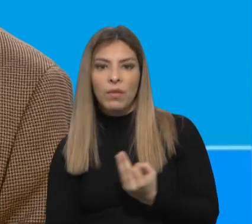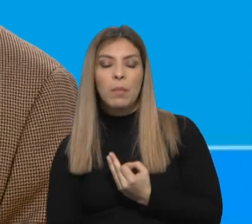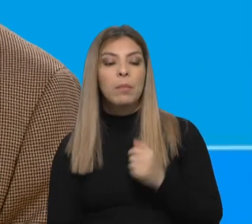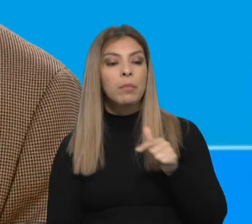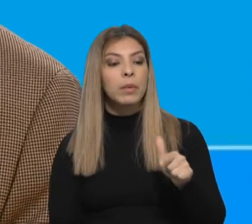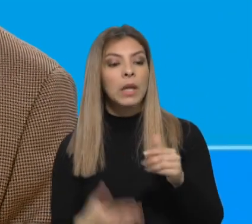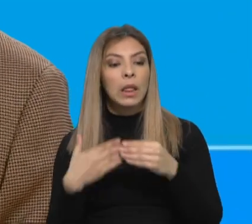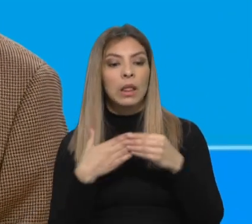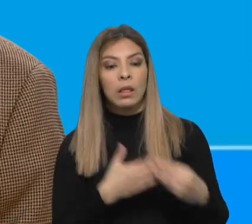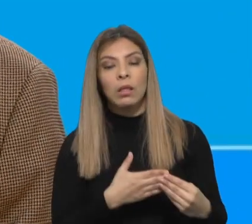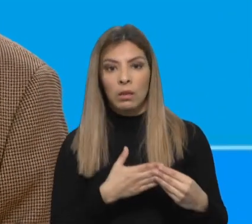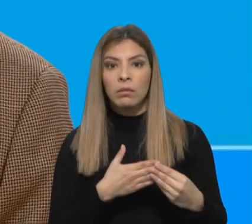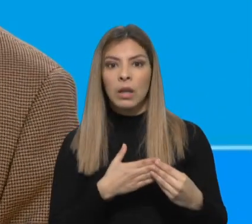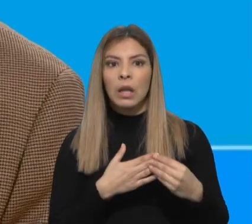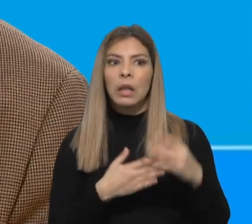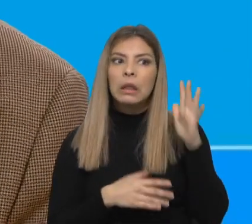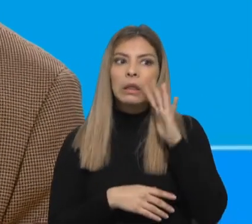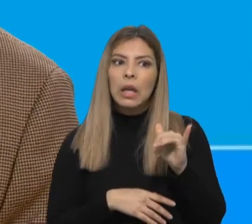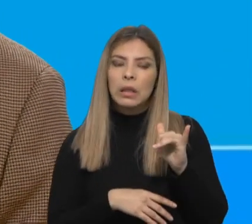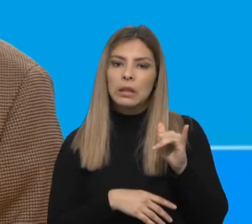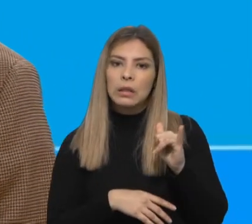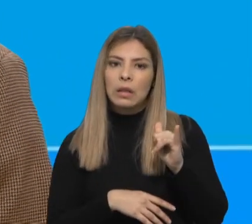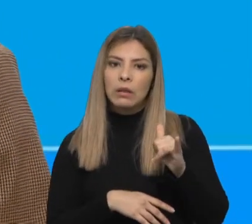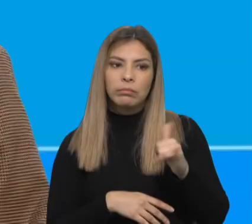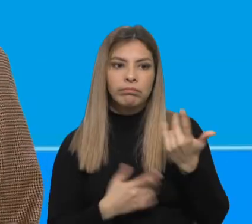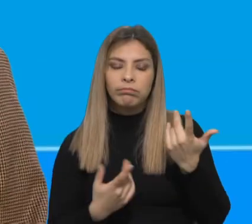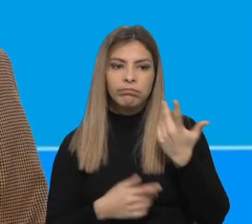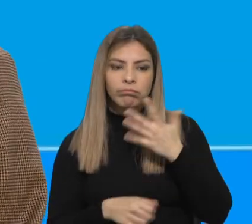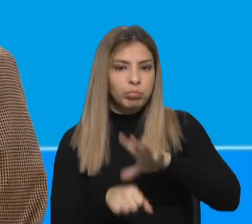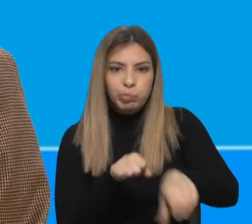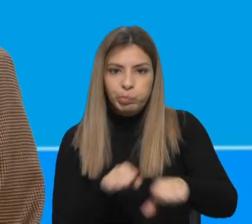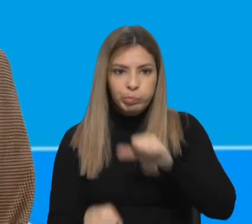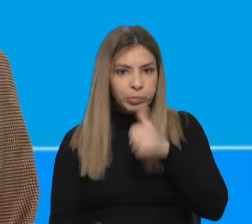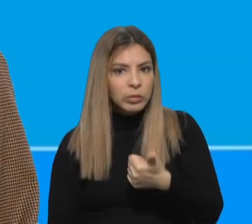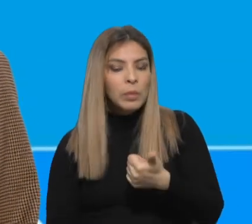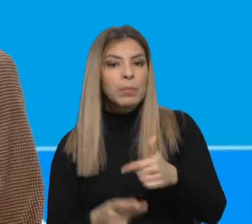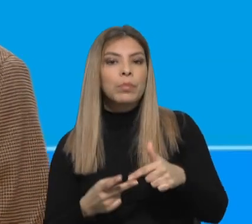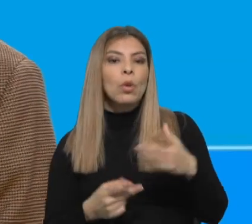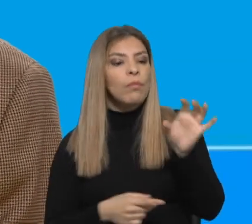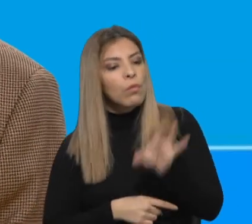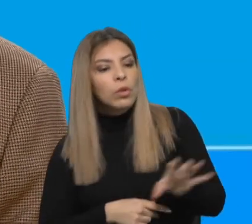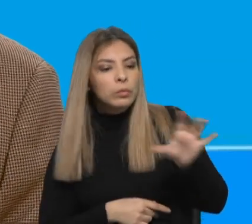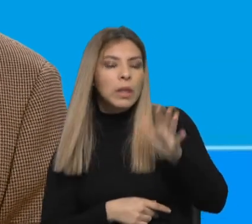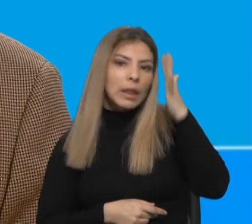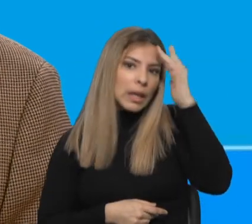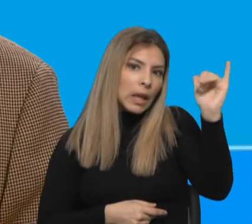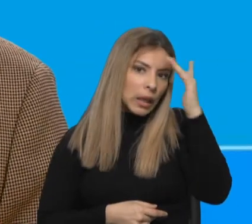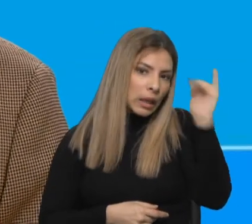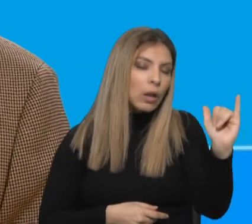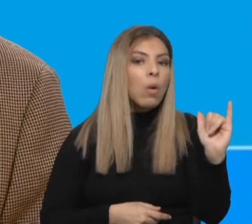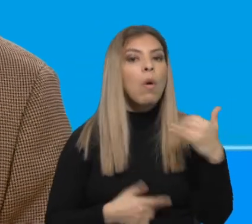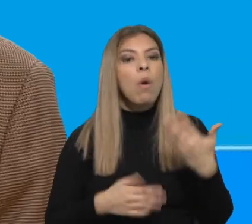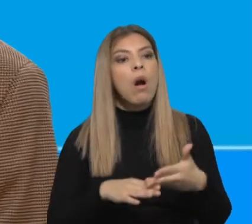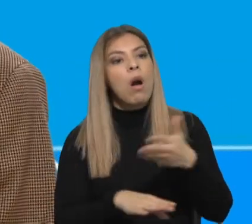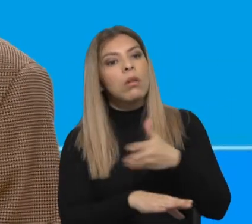políticos tentaram quase violentar a realidade para que ela encaixasse dentro de um estereótipo, dentro de uma concepção ideológica que muitas vezes tinha pouco a ver com